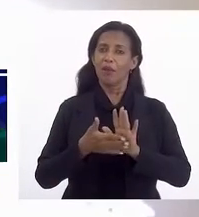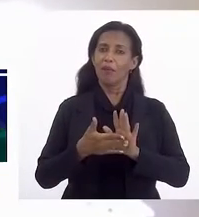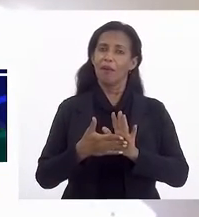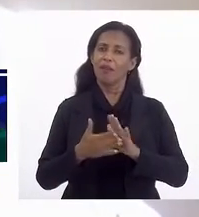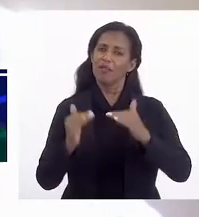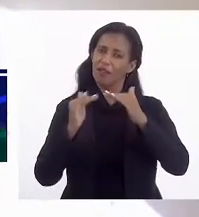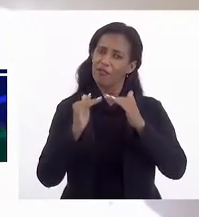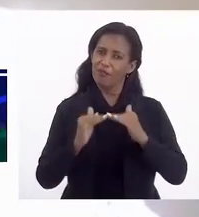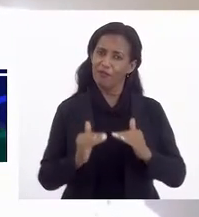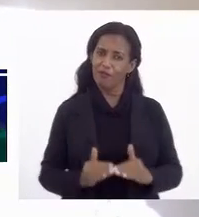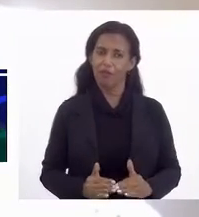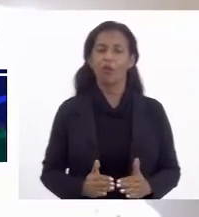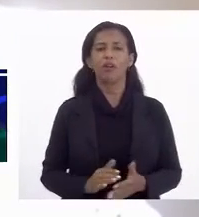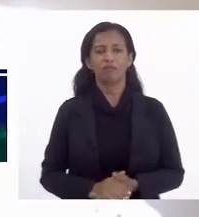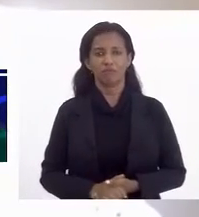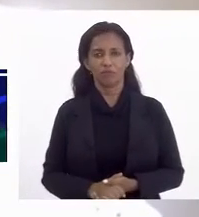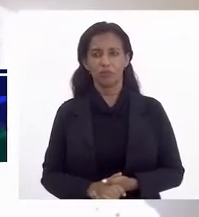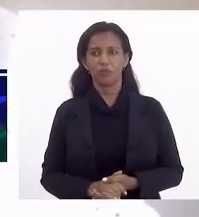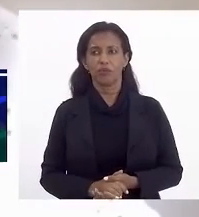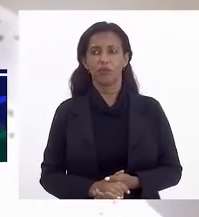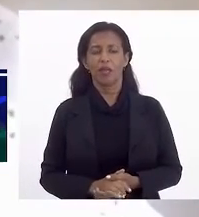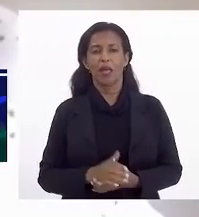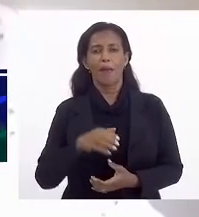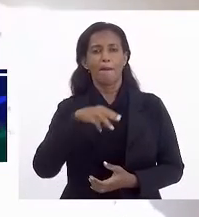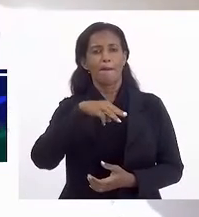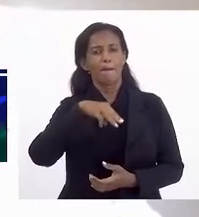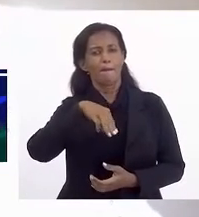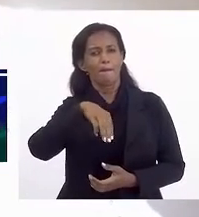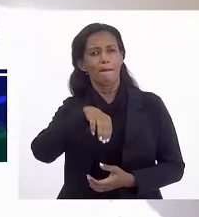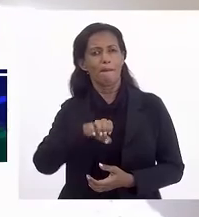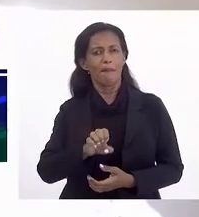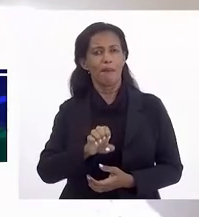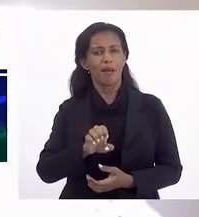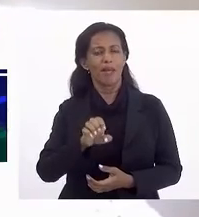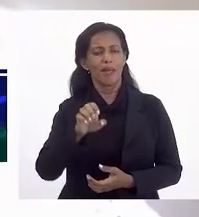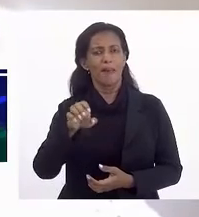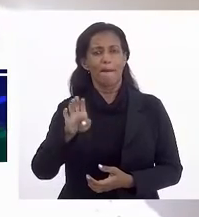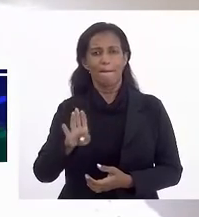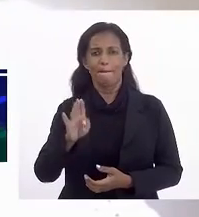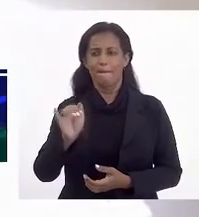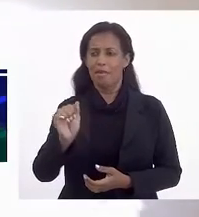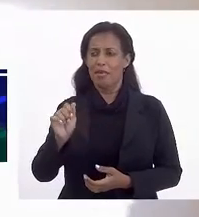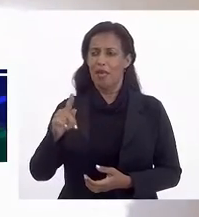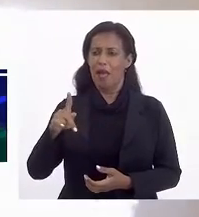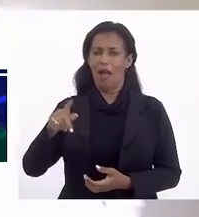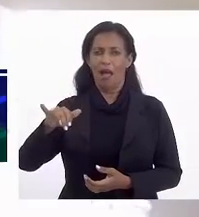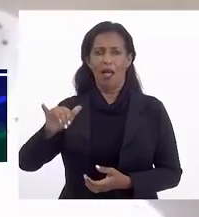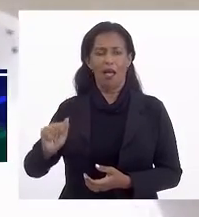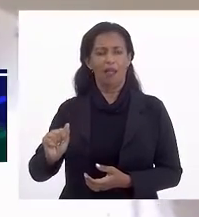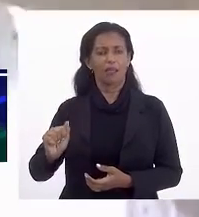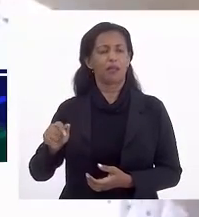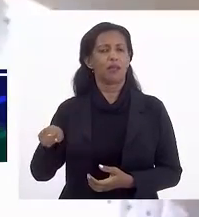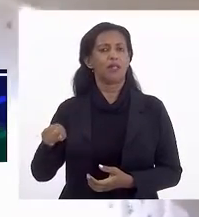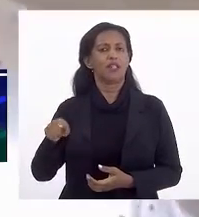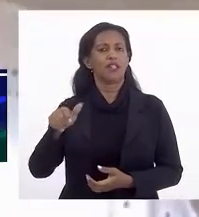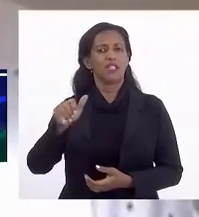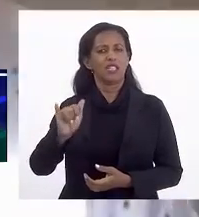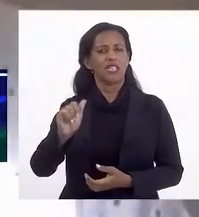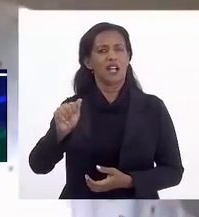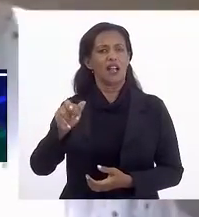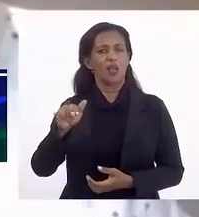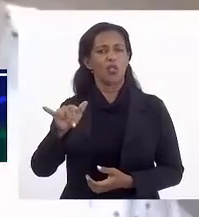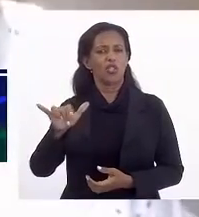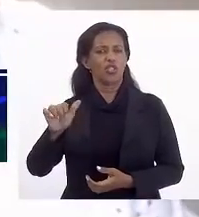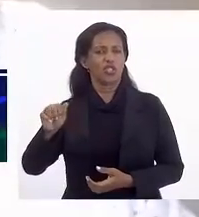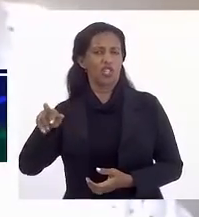é favorável. Mãe Beata de Iemanjá foi uma grande alorixá, uma grande ativista e uma grande mulher de